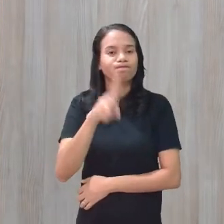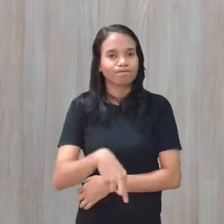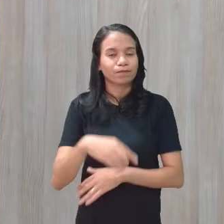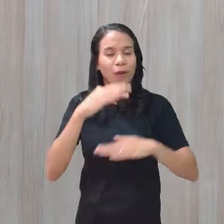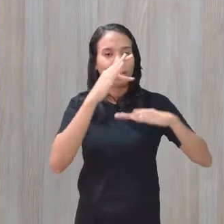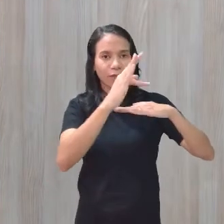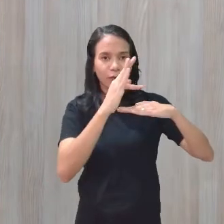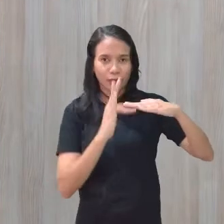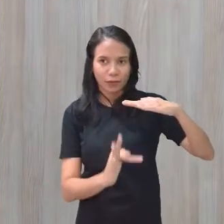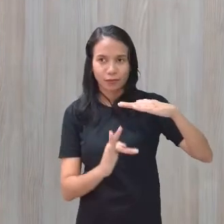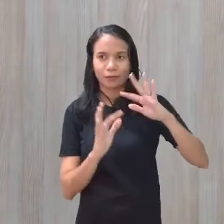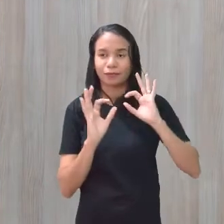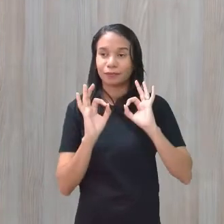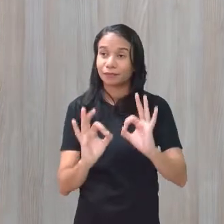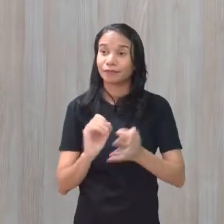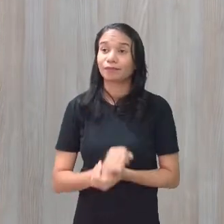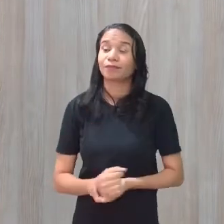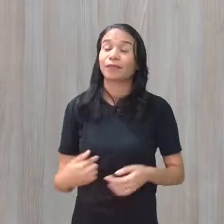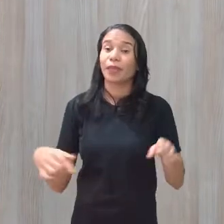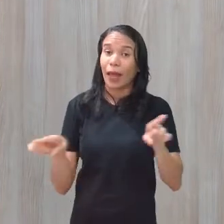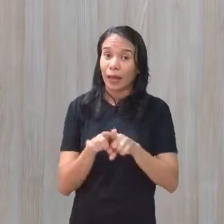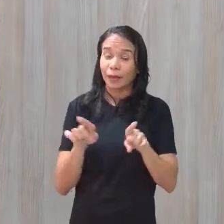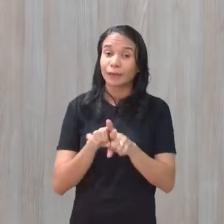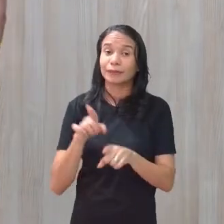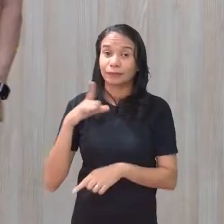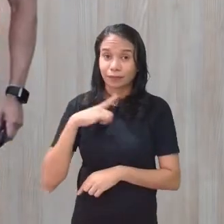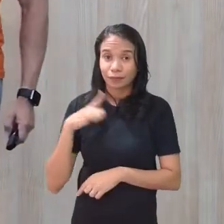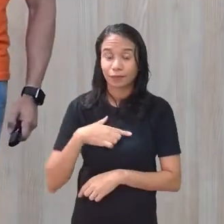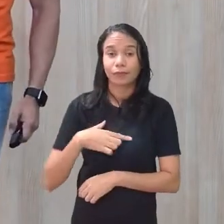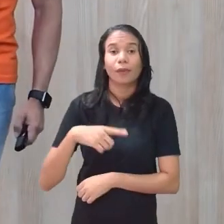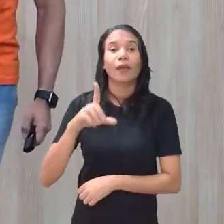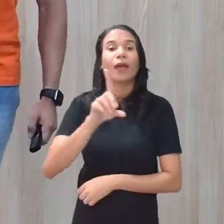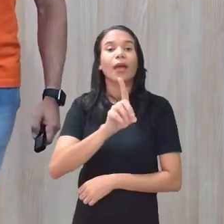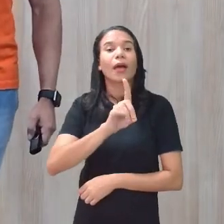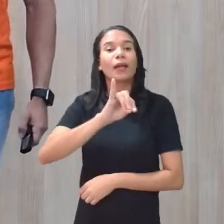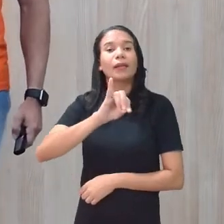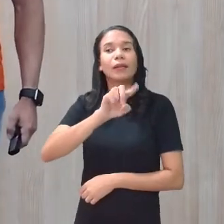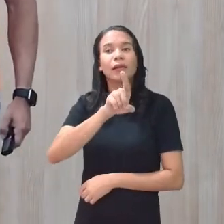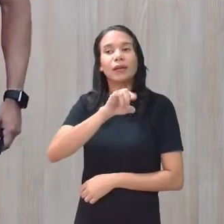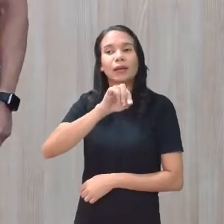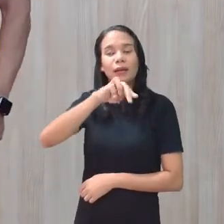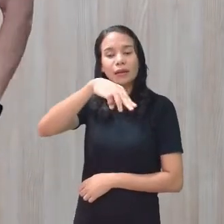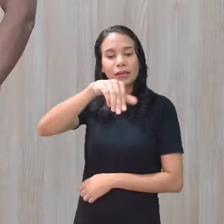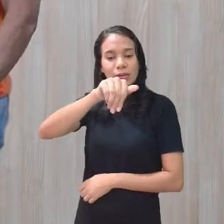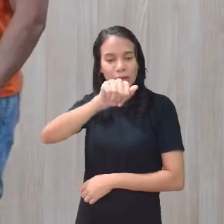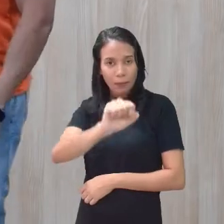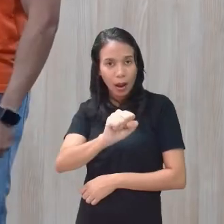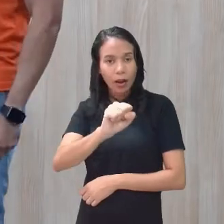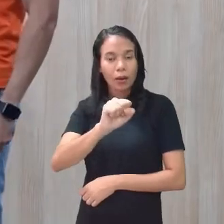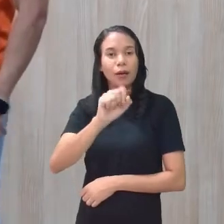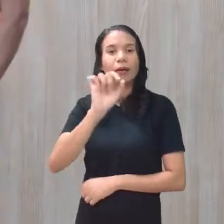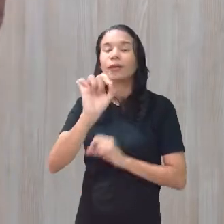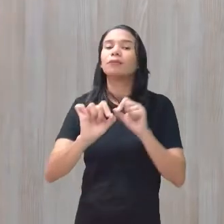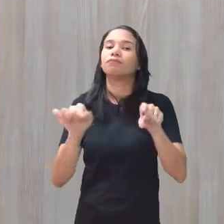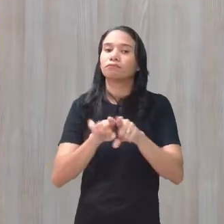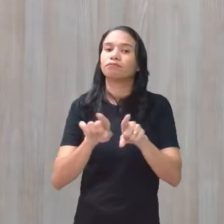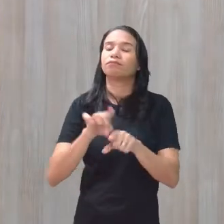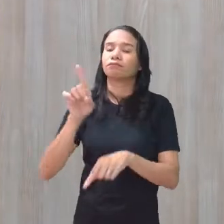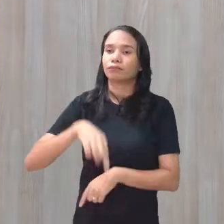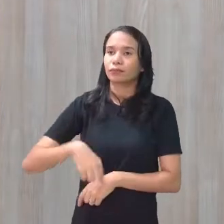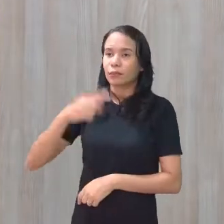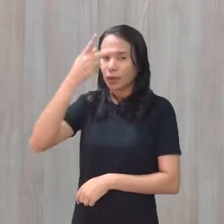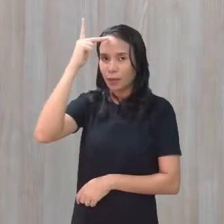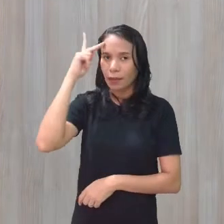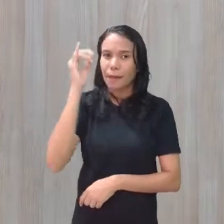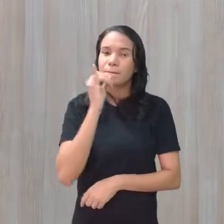25 meios, certo? E as dízimas periódicas também são racionais. Se você dividir aí